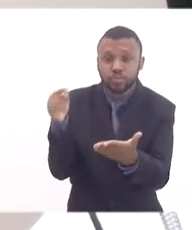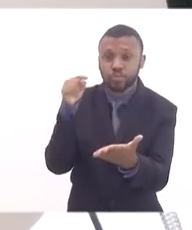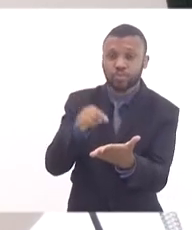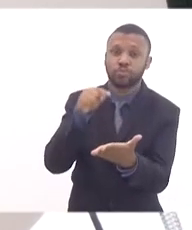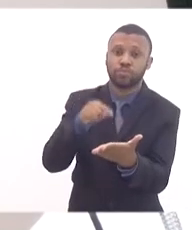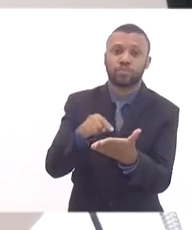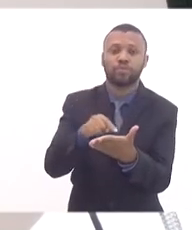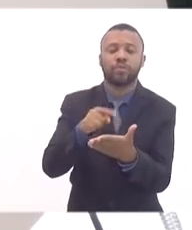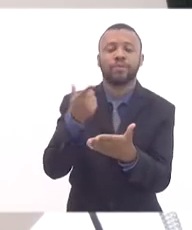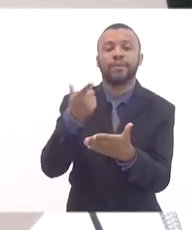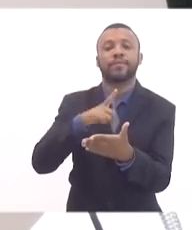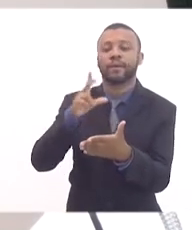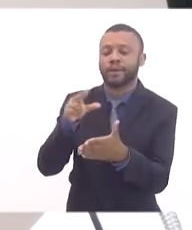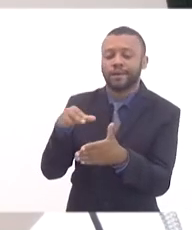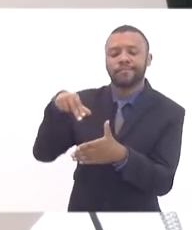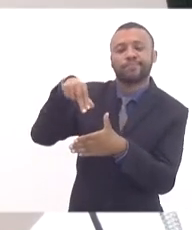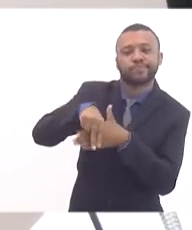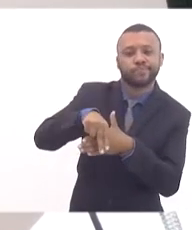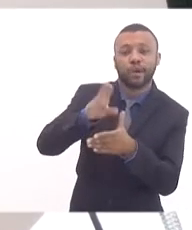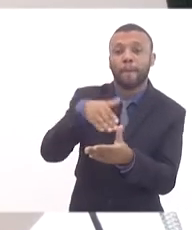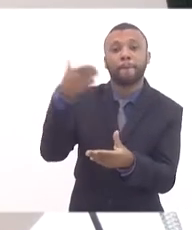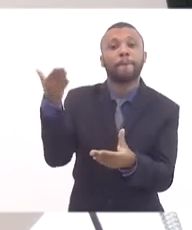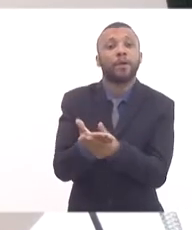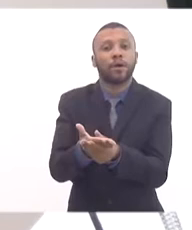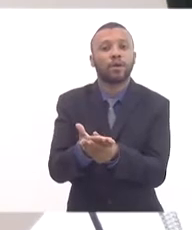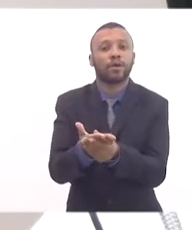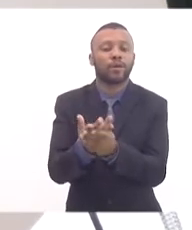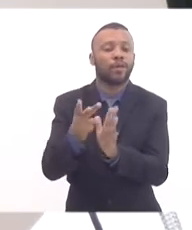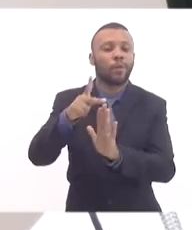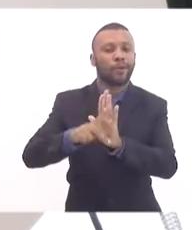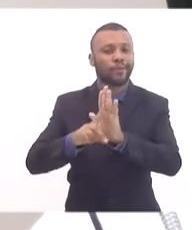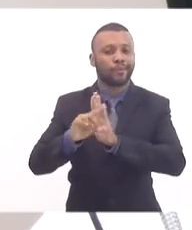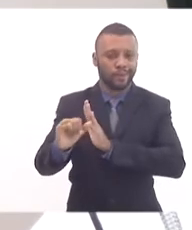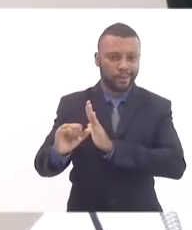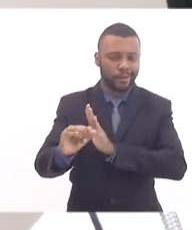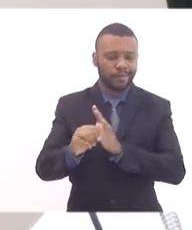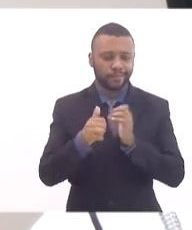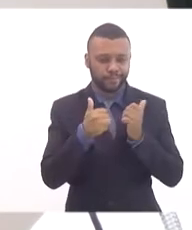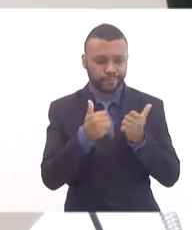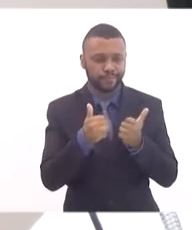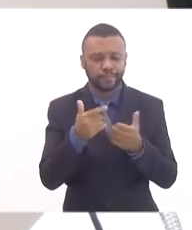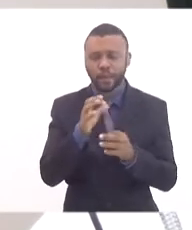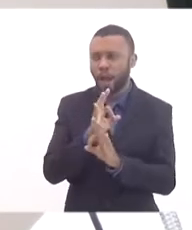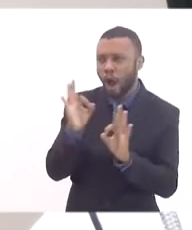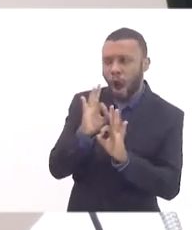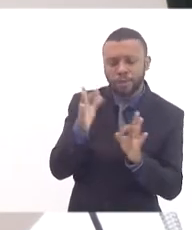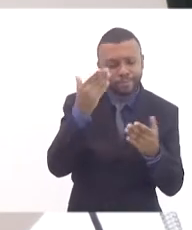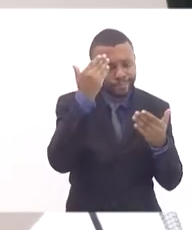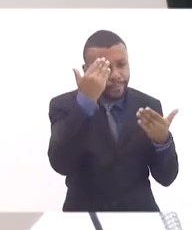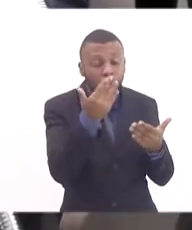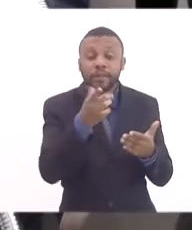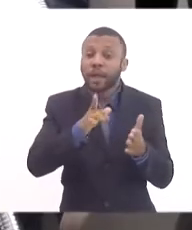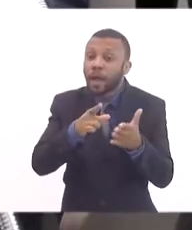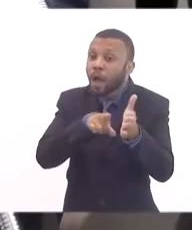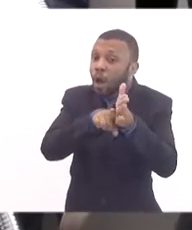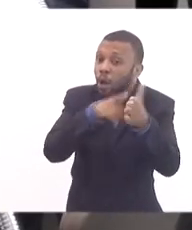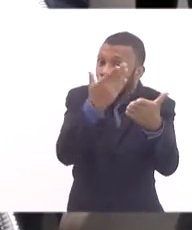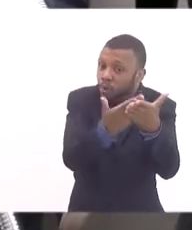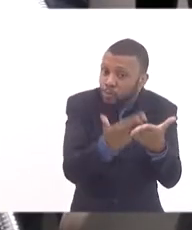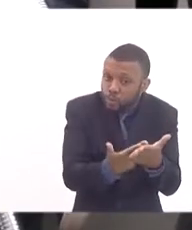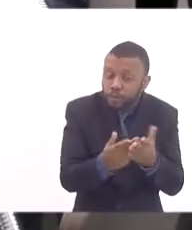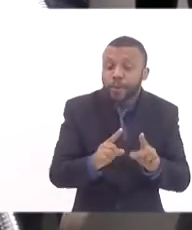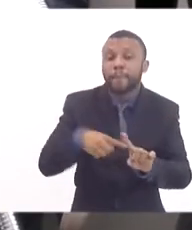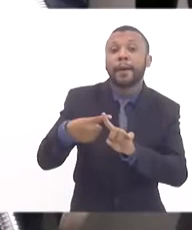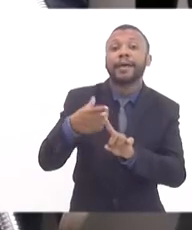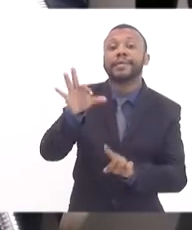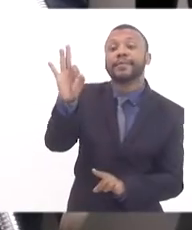funcionar exado ao trâmite do projeto de lei áudio agora tanto estudo quanto esses números que eu